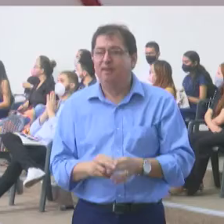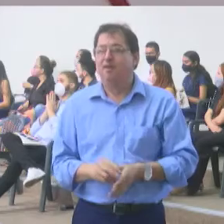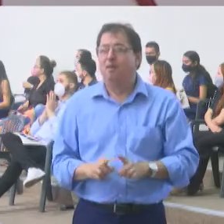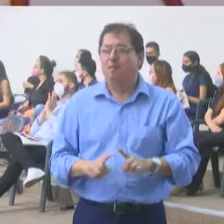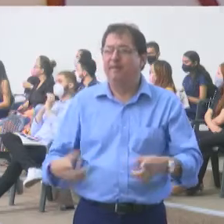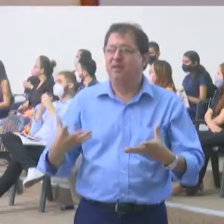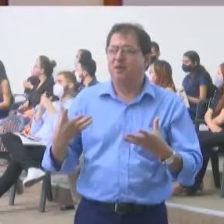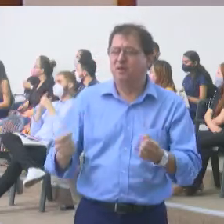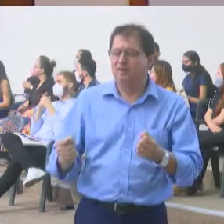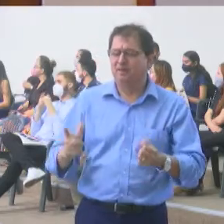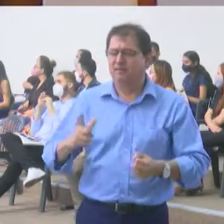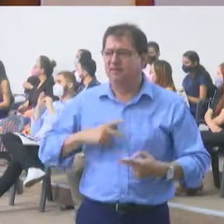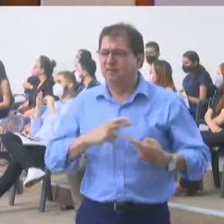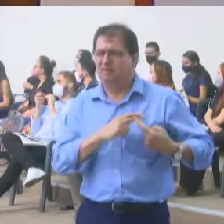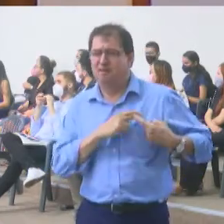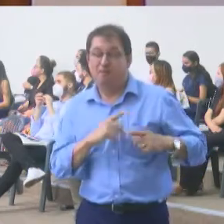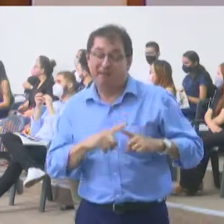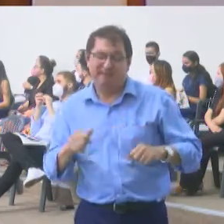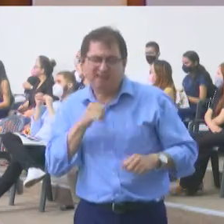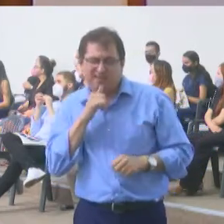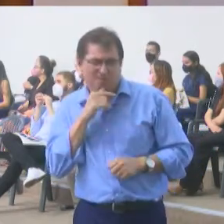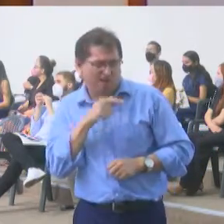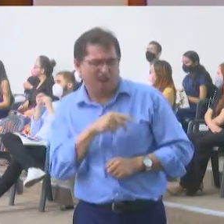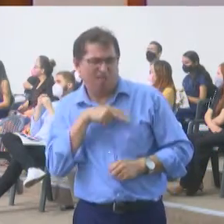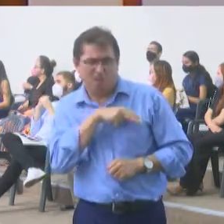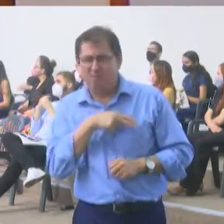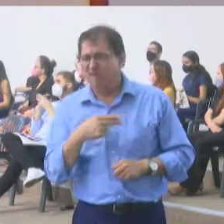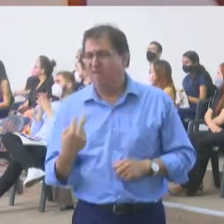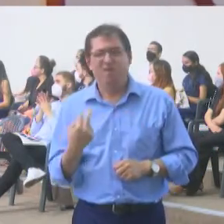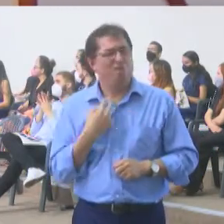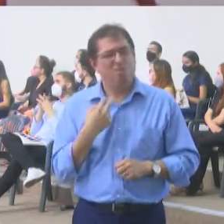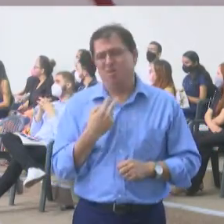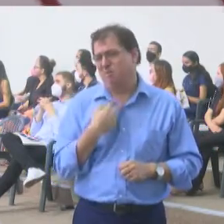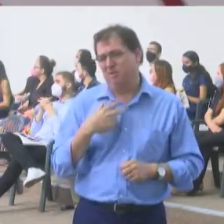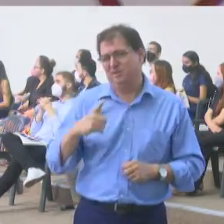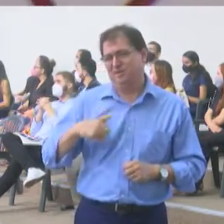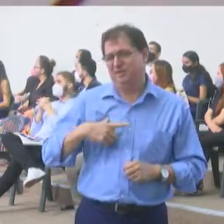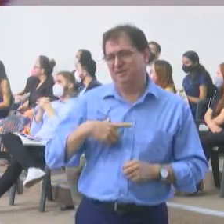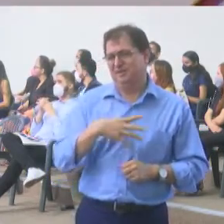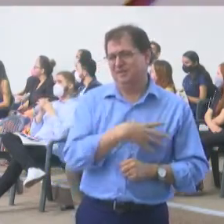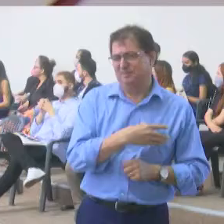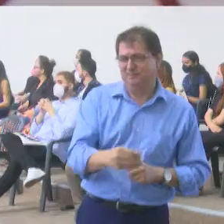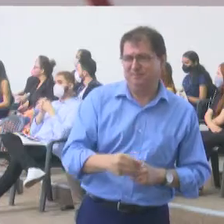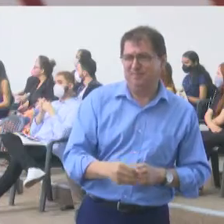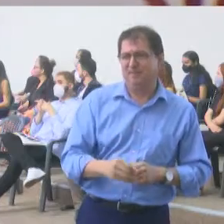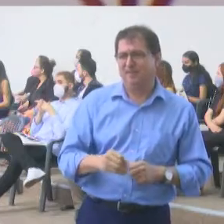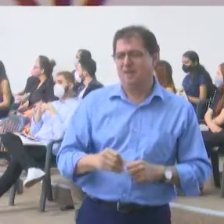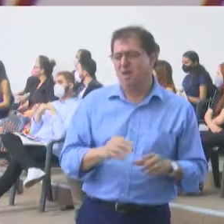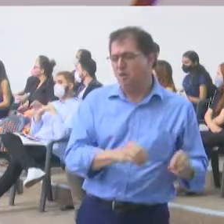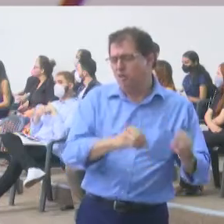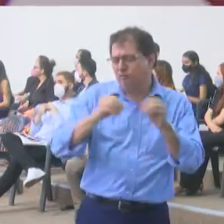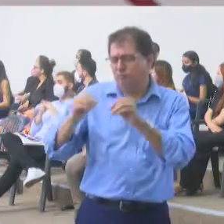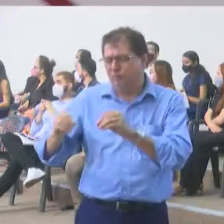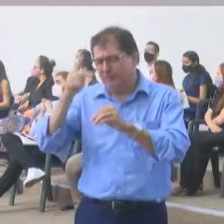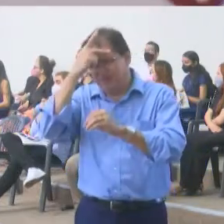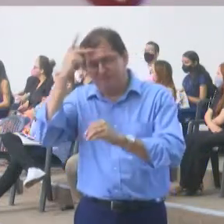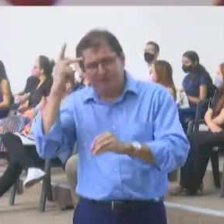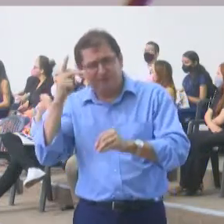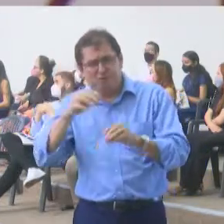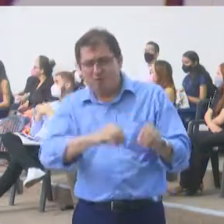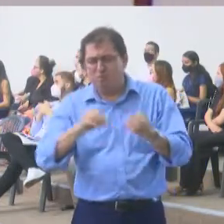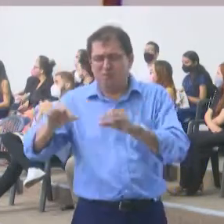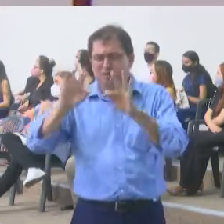mas Noemi não pode mais gerar filhos. Então essa terra vai ficar perpetuamente no meu domínio, vai ser passada a minha descendência, vai ser